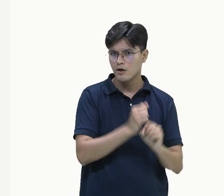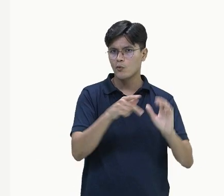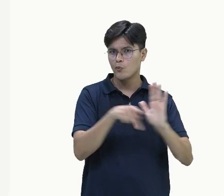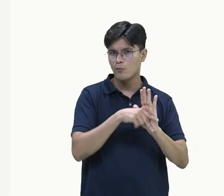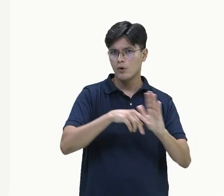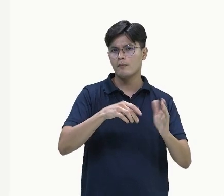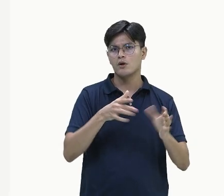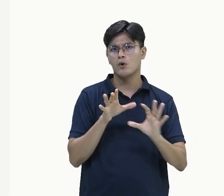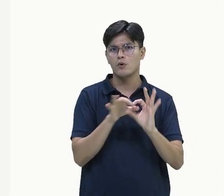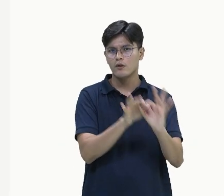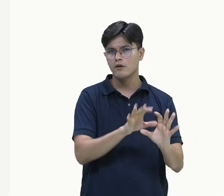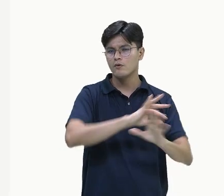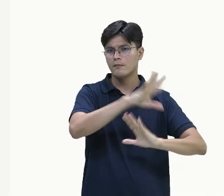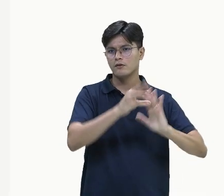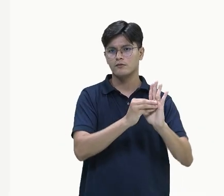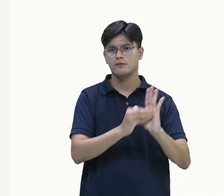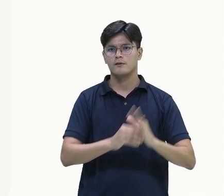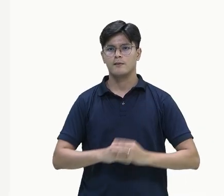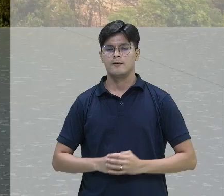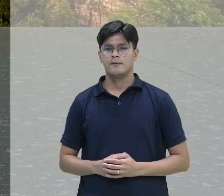bom?